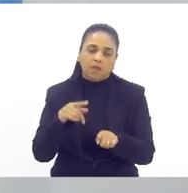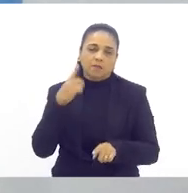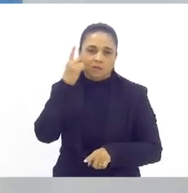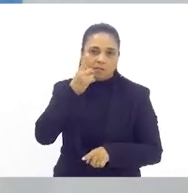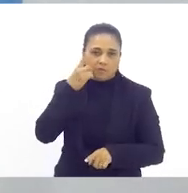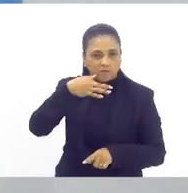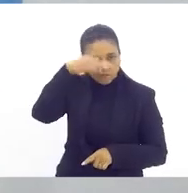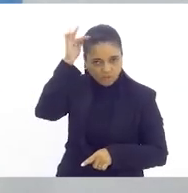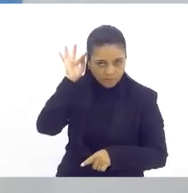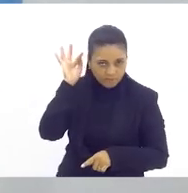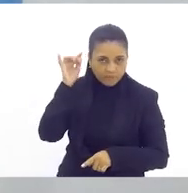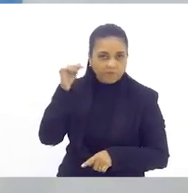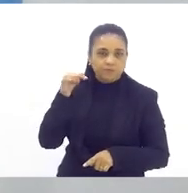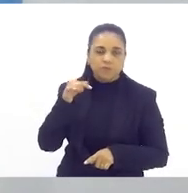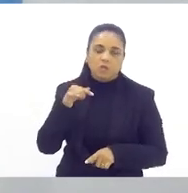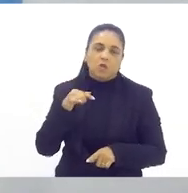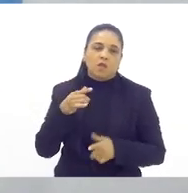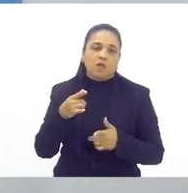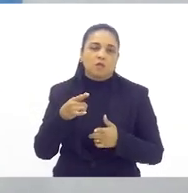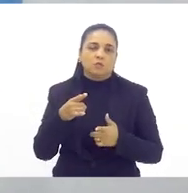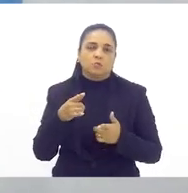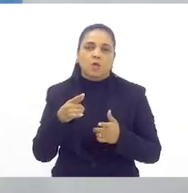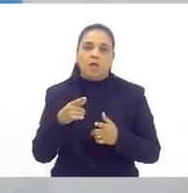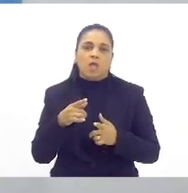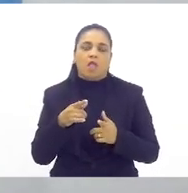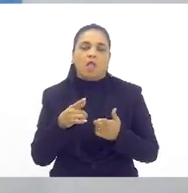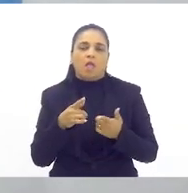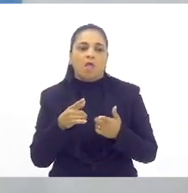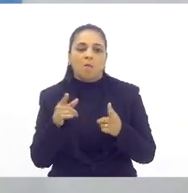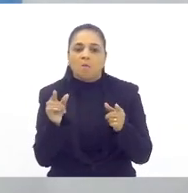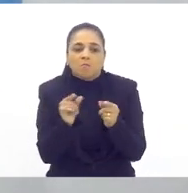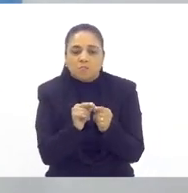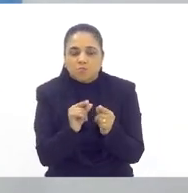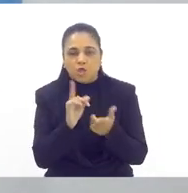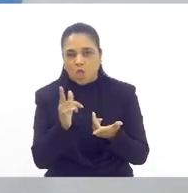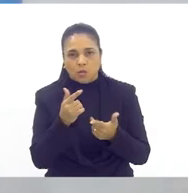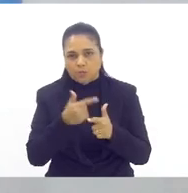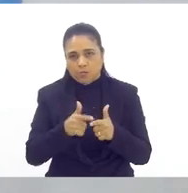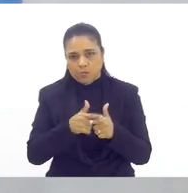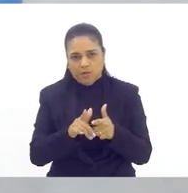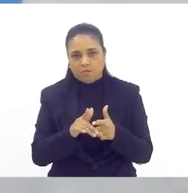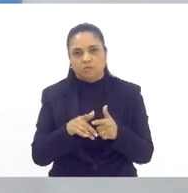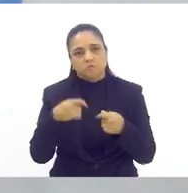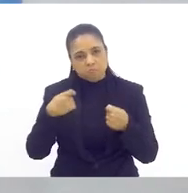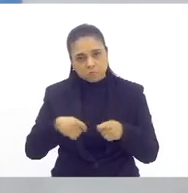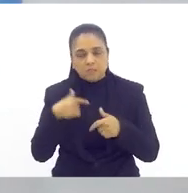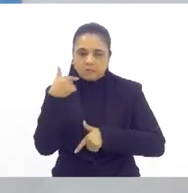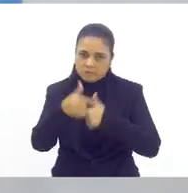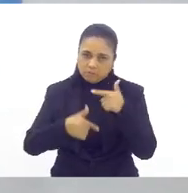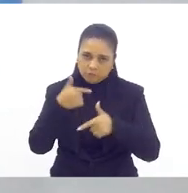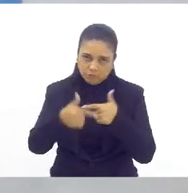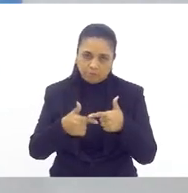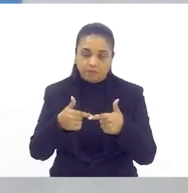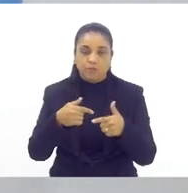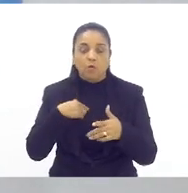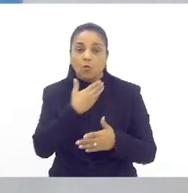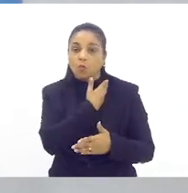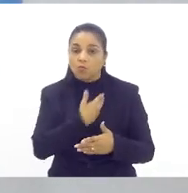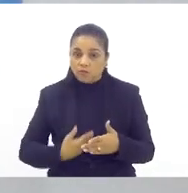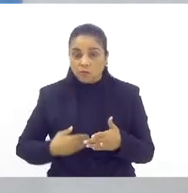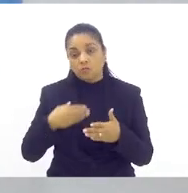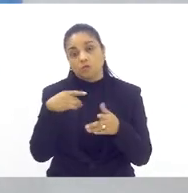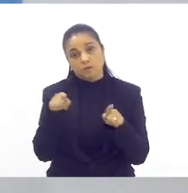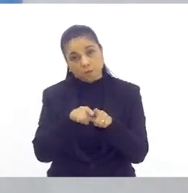Flávio serafini não é nem de longe a menor demanda e enfim né o governador o governador é vamos